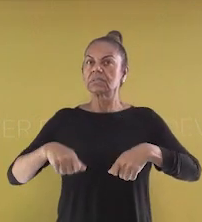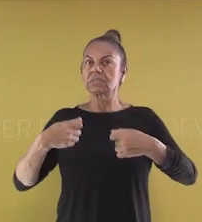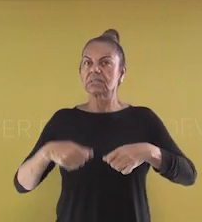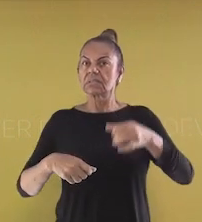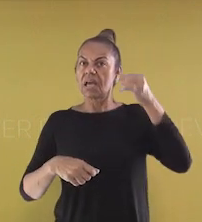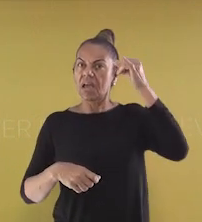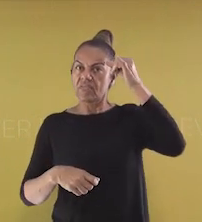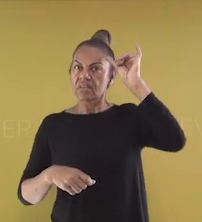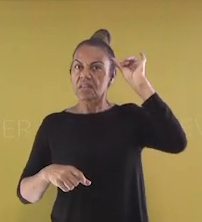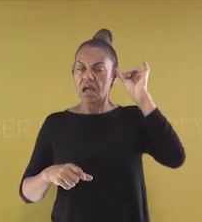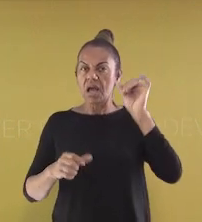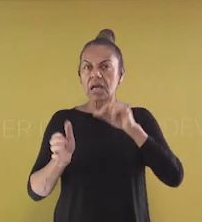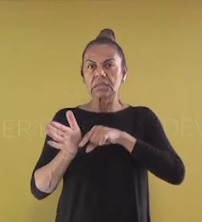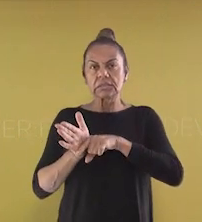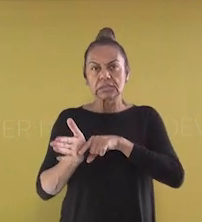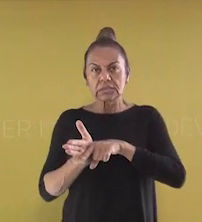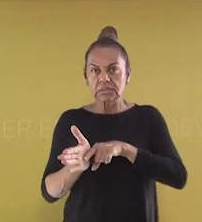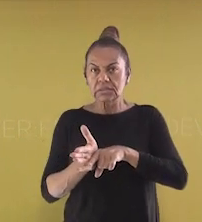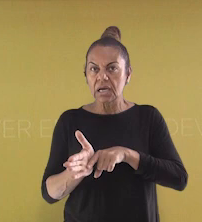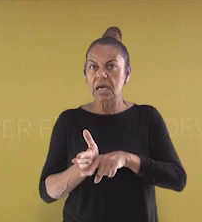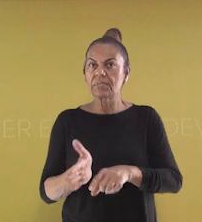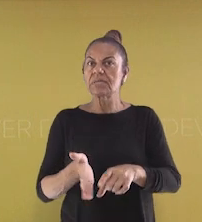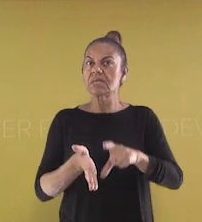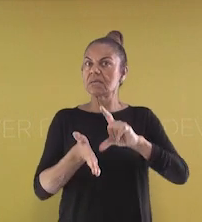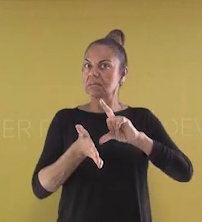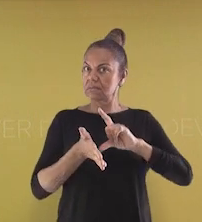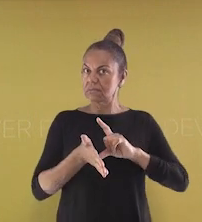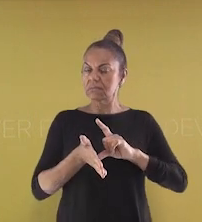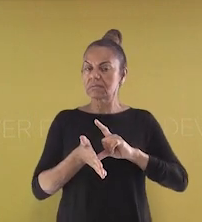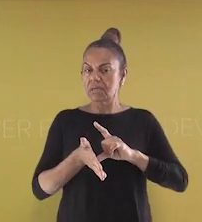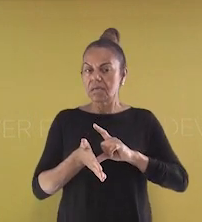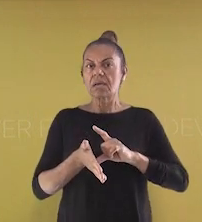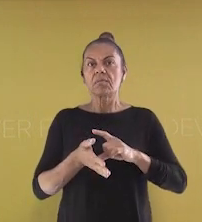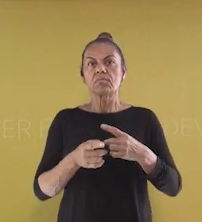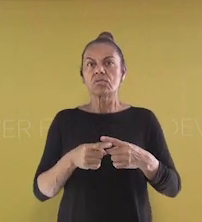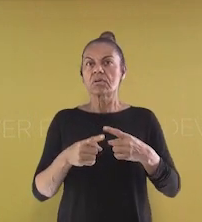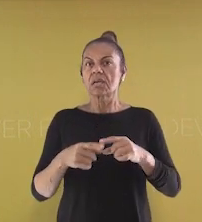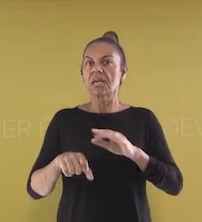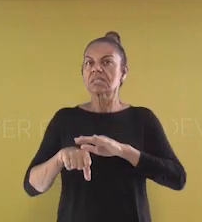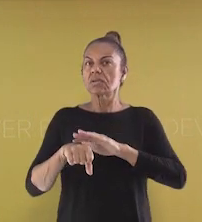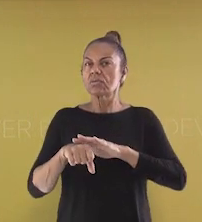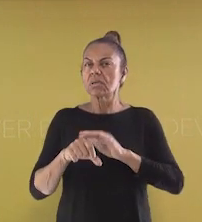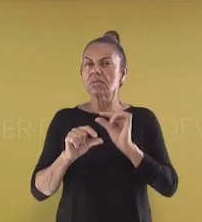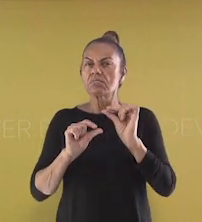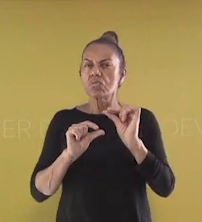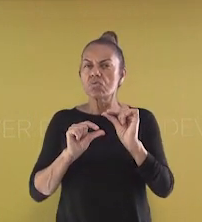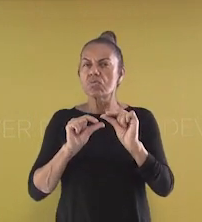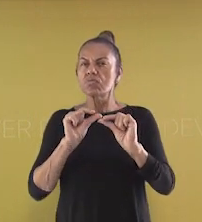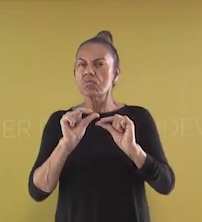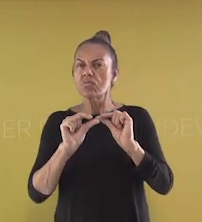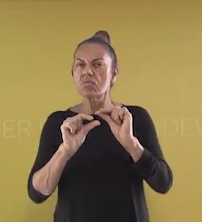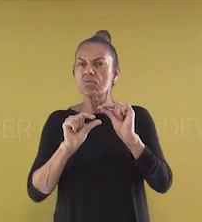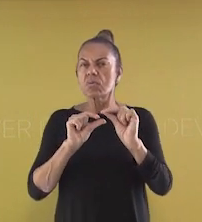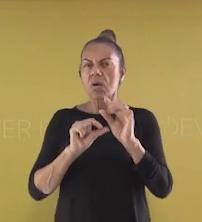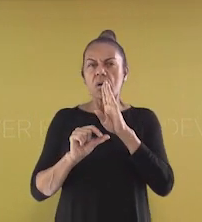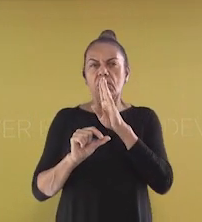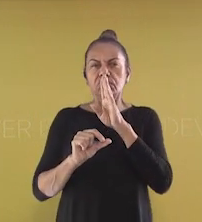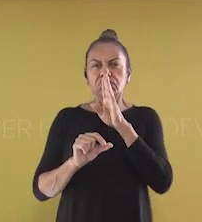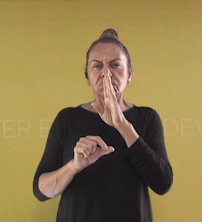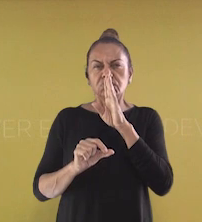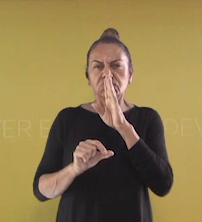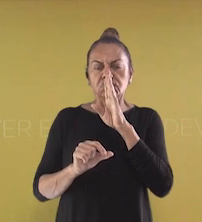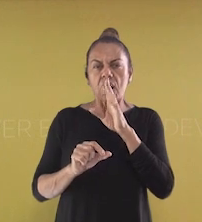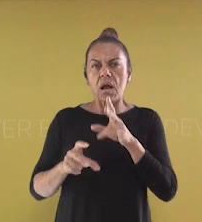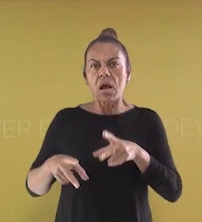realizar exames preventivos é essencial para auxiliar no diagnóstico precoce dessa doença, que é tão